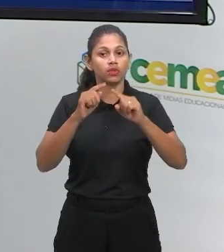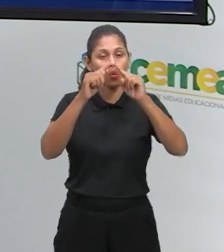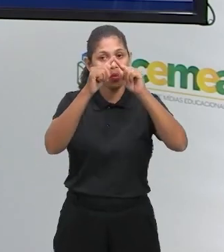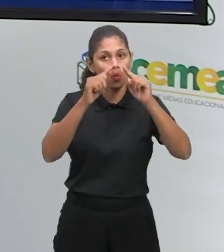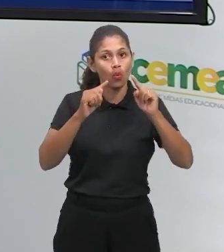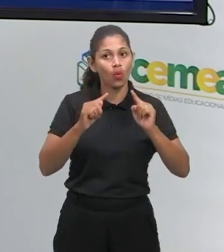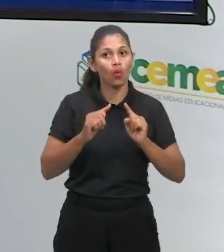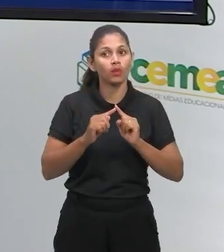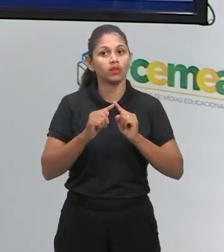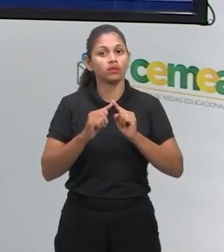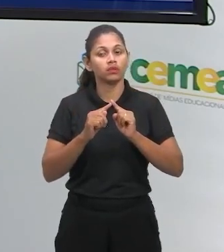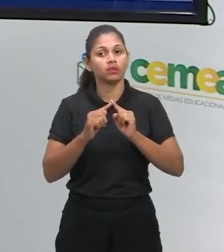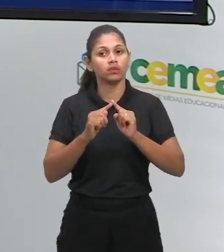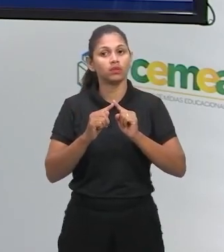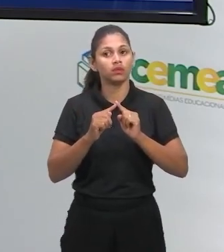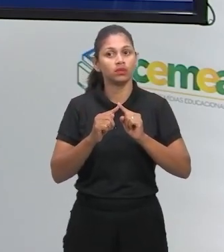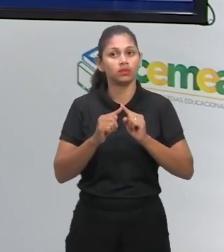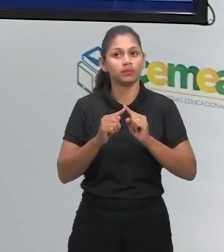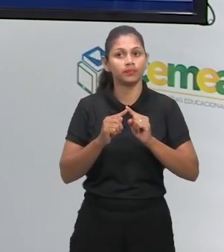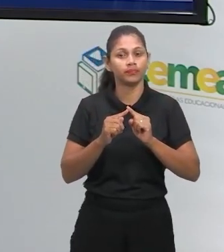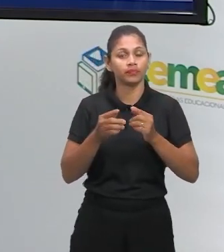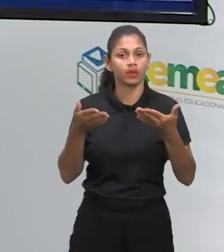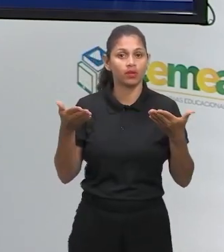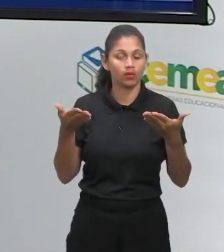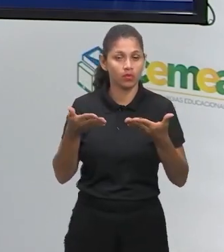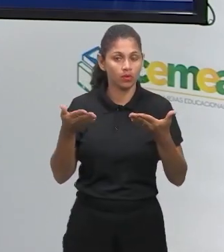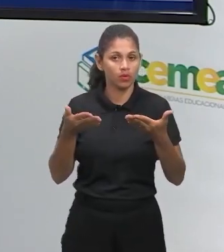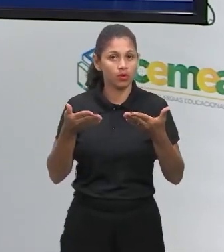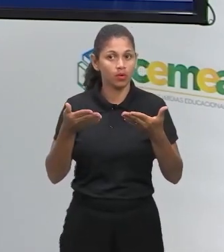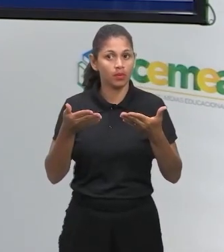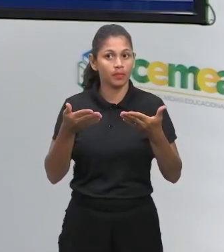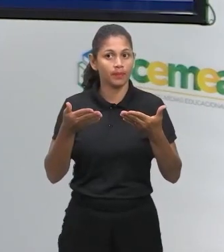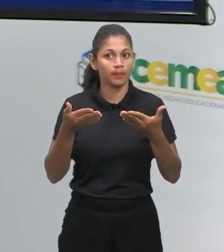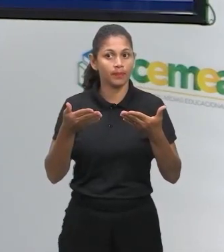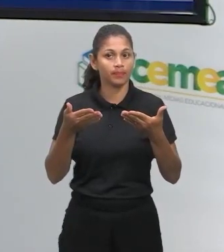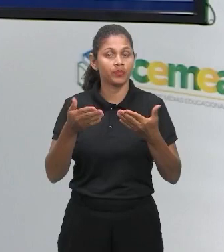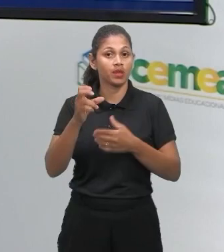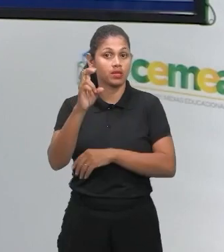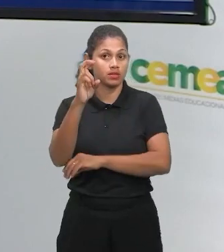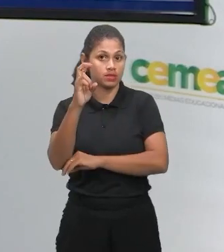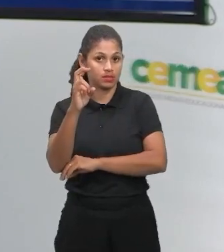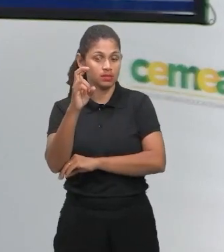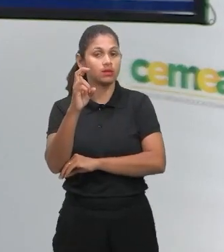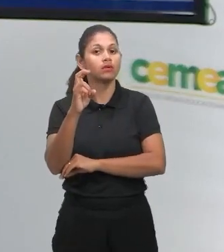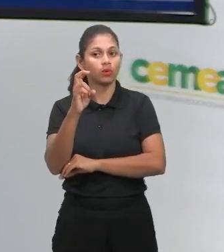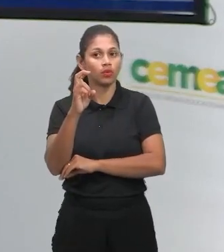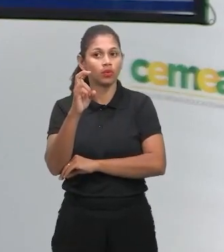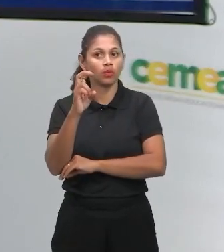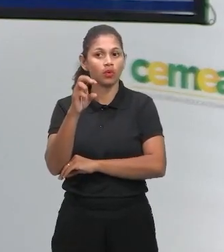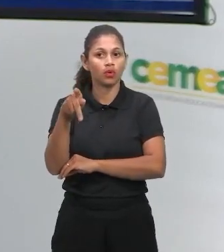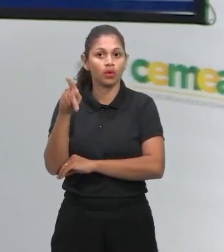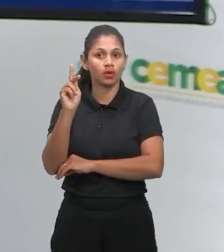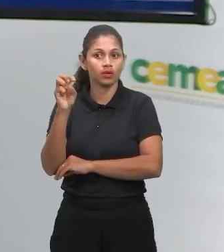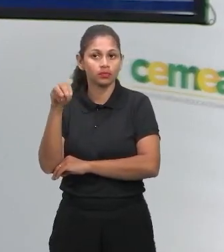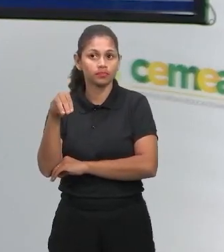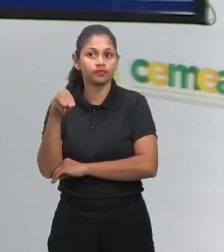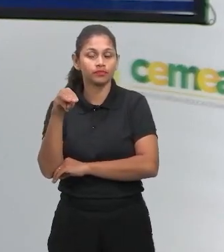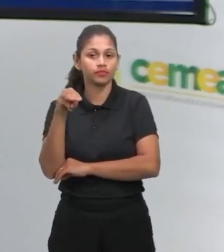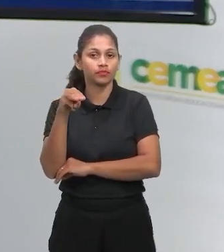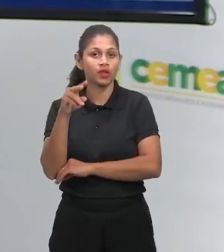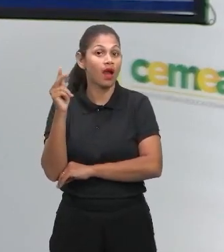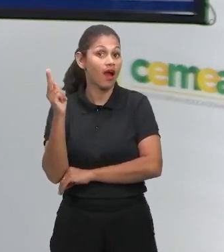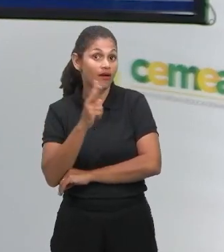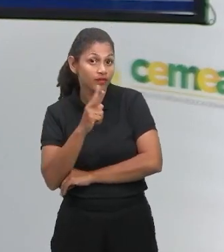o espaço agora é o quê? O espaço é de 5 km e a velocidade média vai ser o